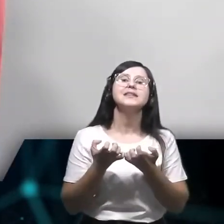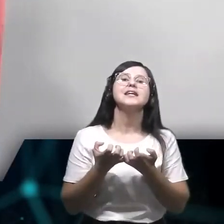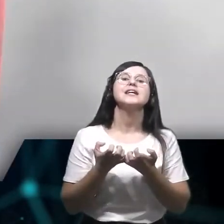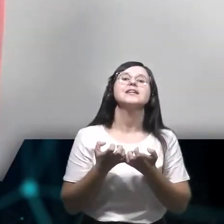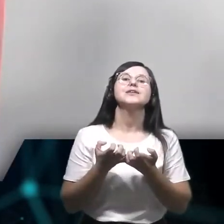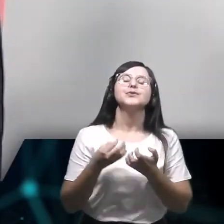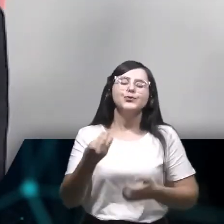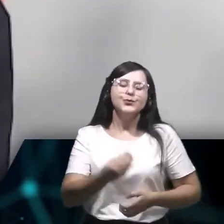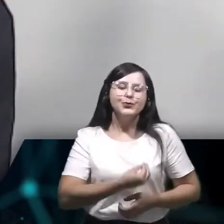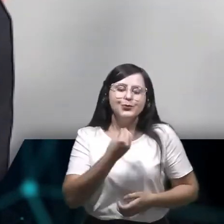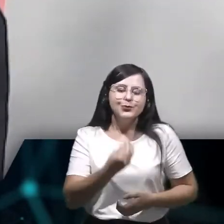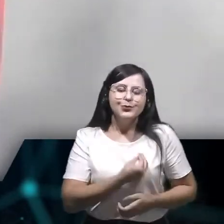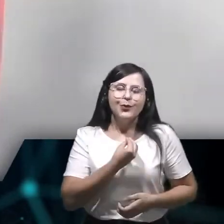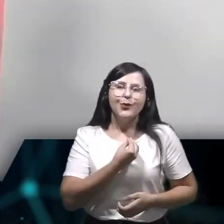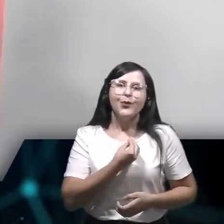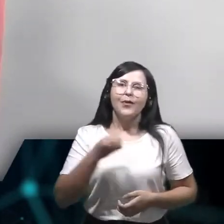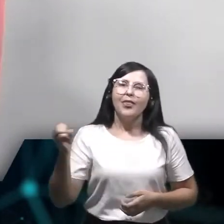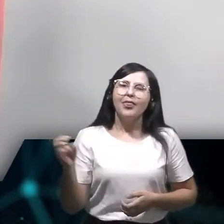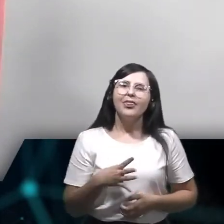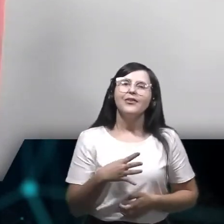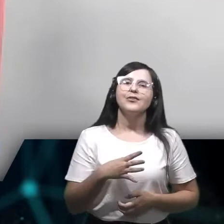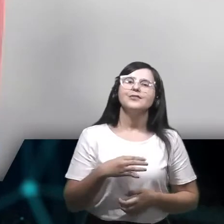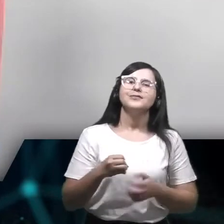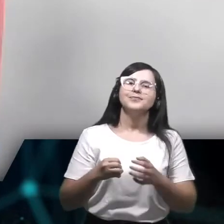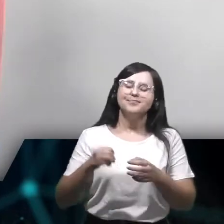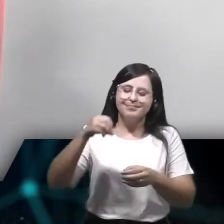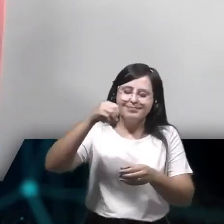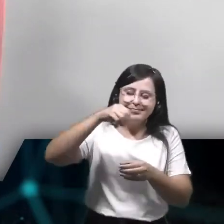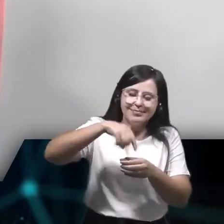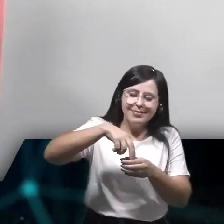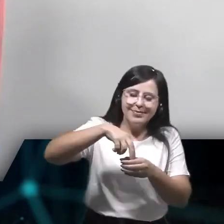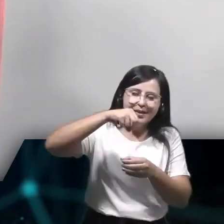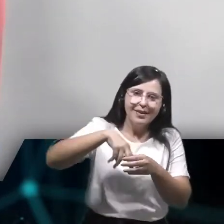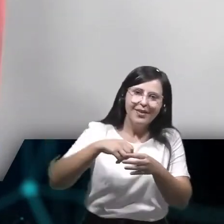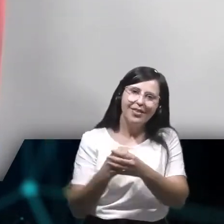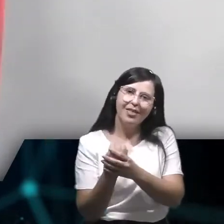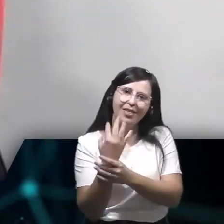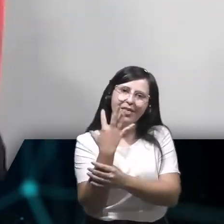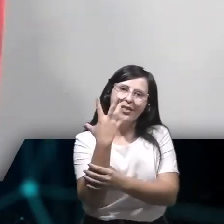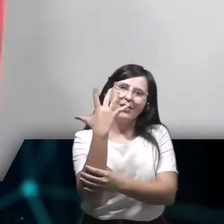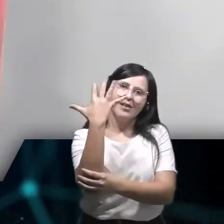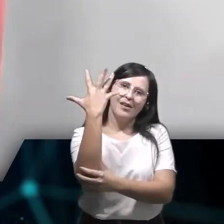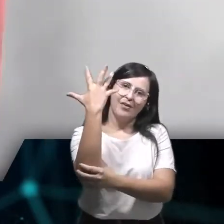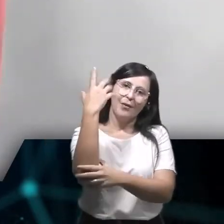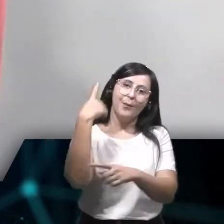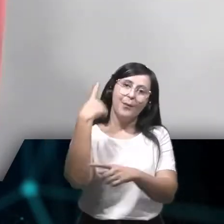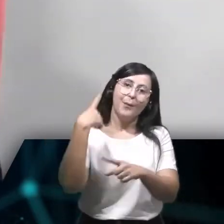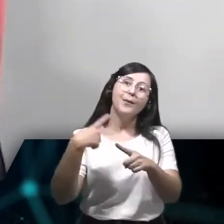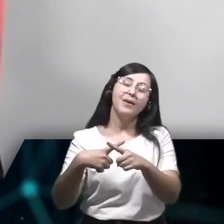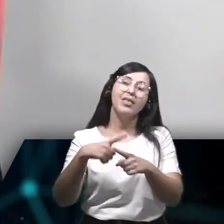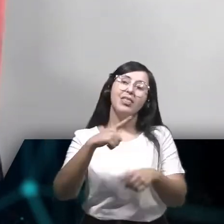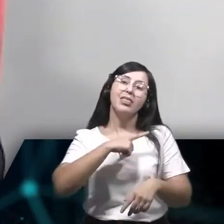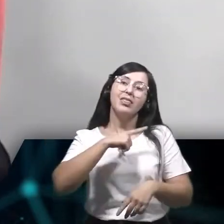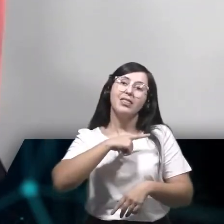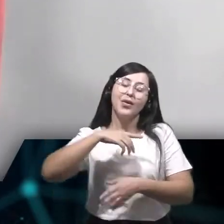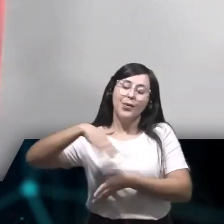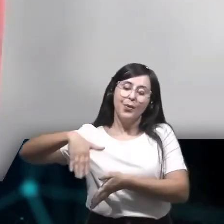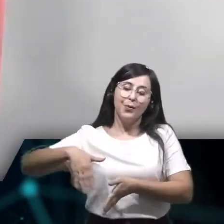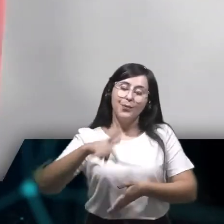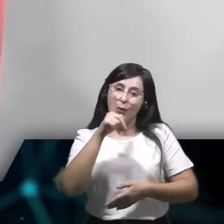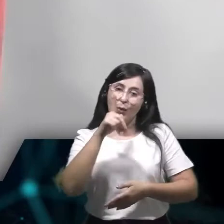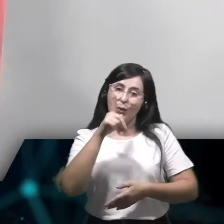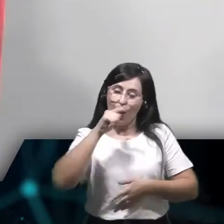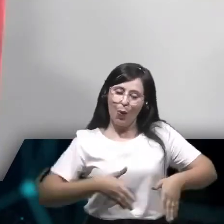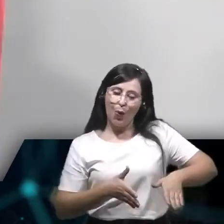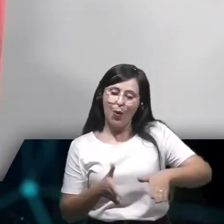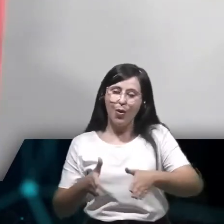ciliares, certo? Fazendo o plantio das árvores por conta do assoreamento do rio Capibaribe, que meu pai, certo, sempre